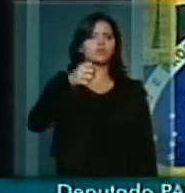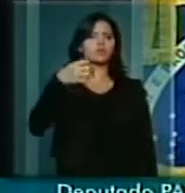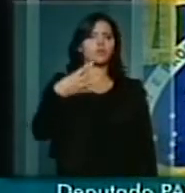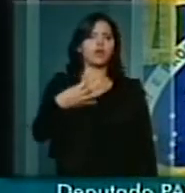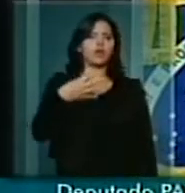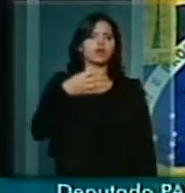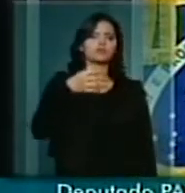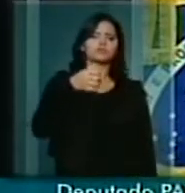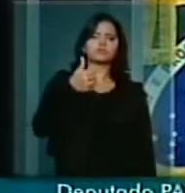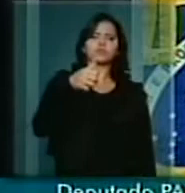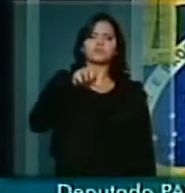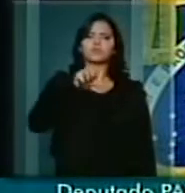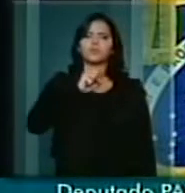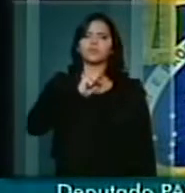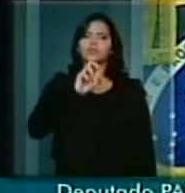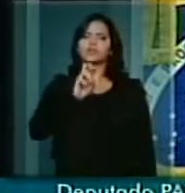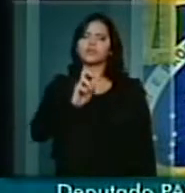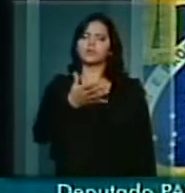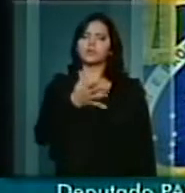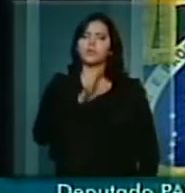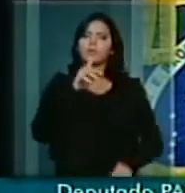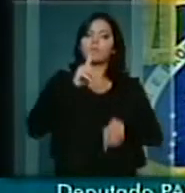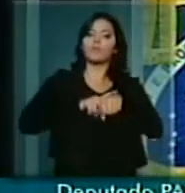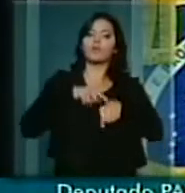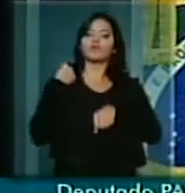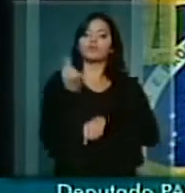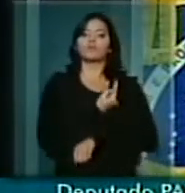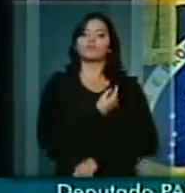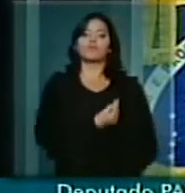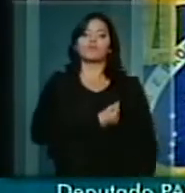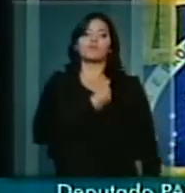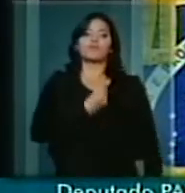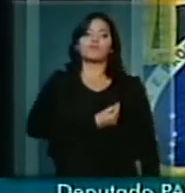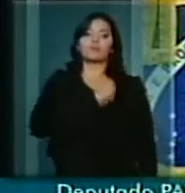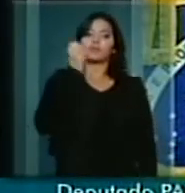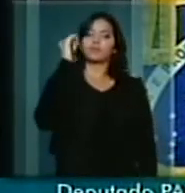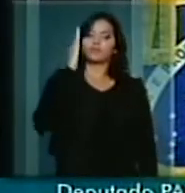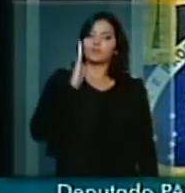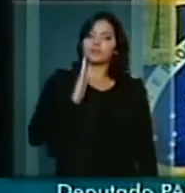1984, 85, o momento que nós vivíamos nesse país.